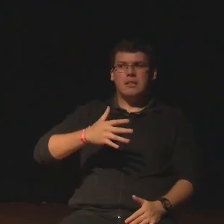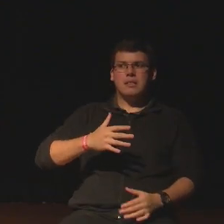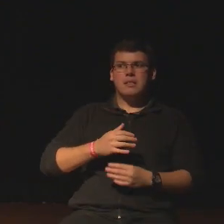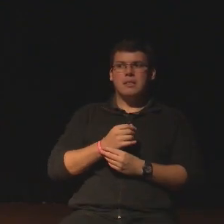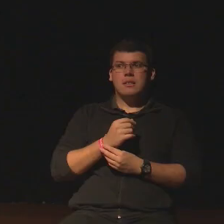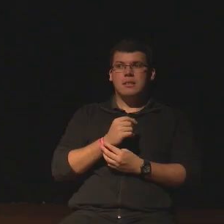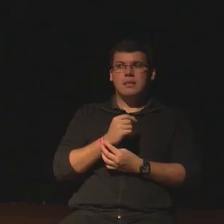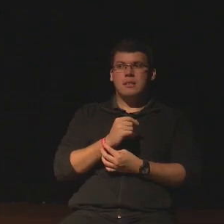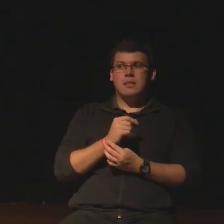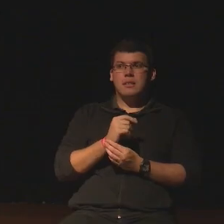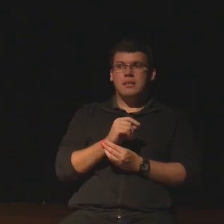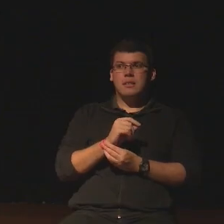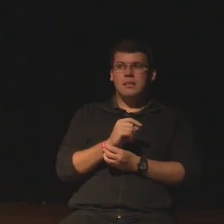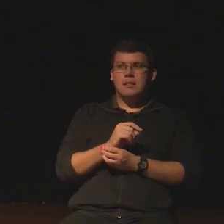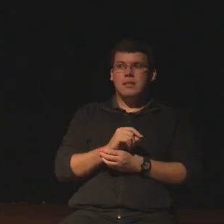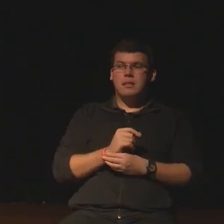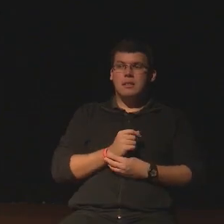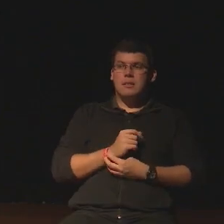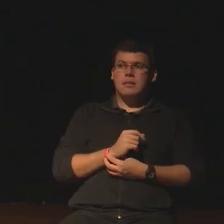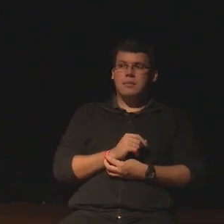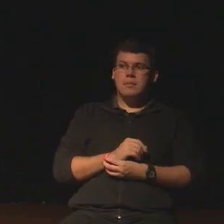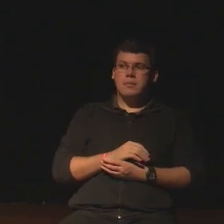trânsito...